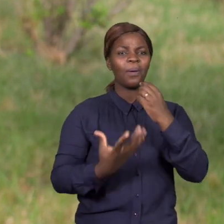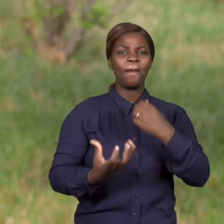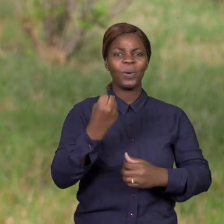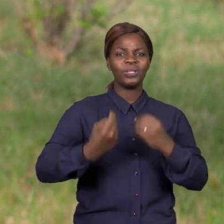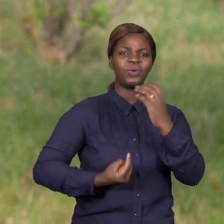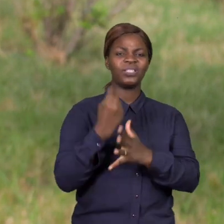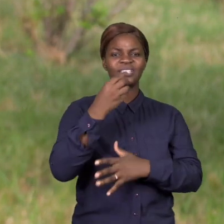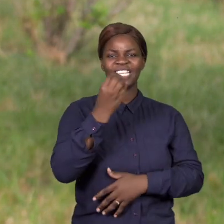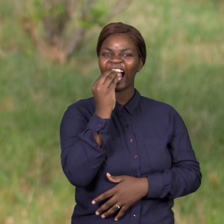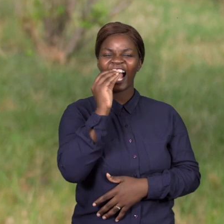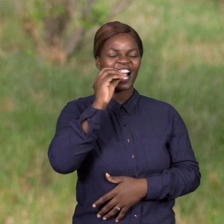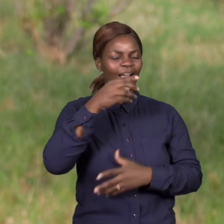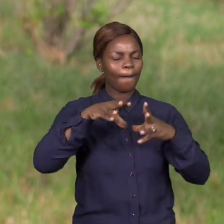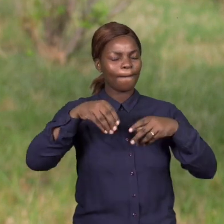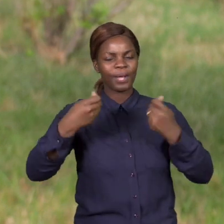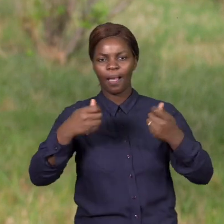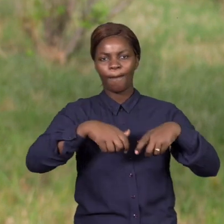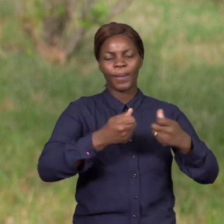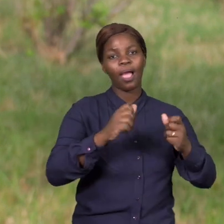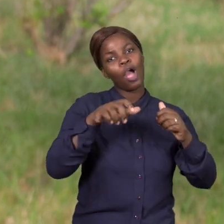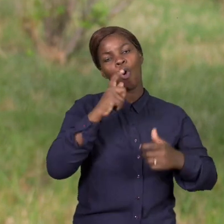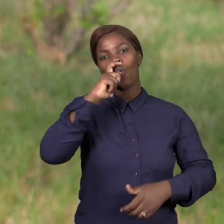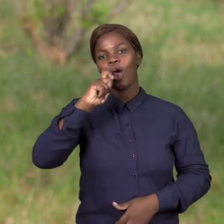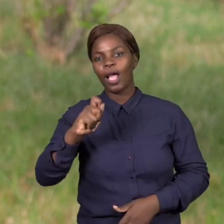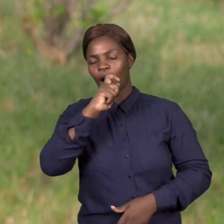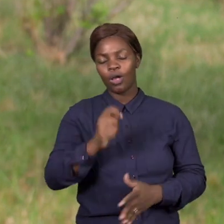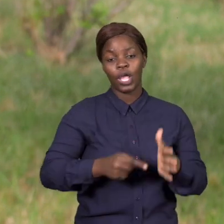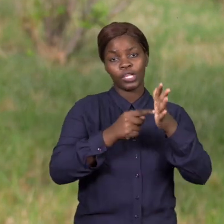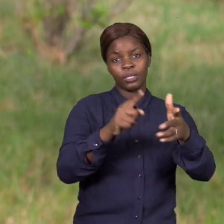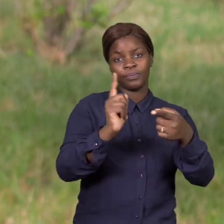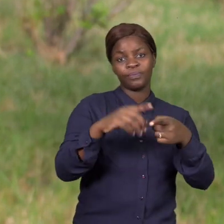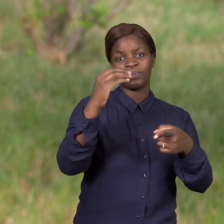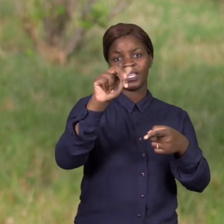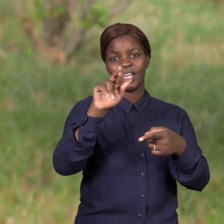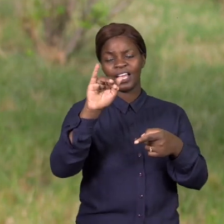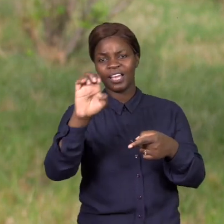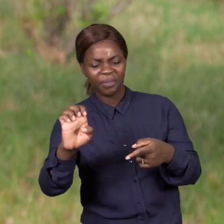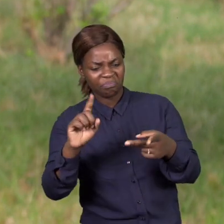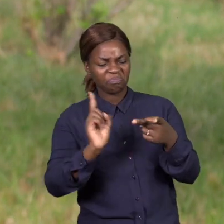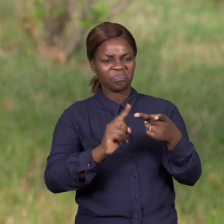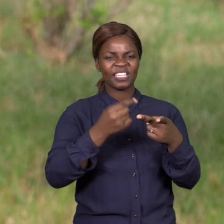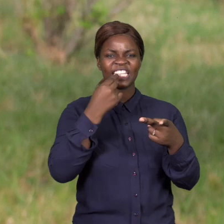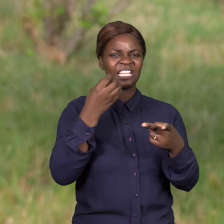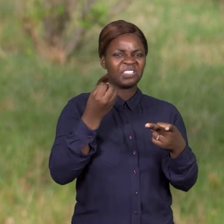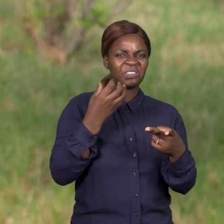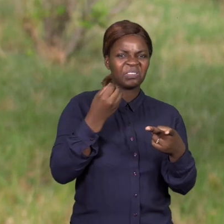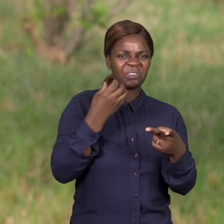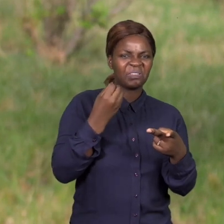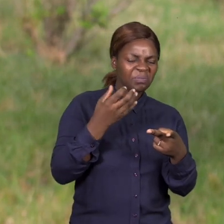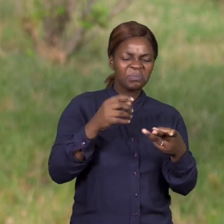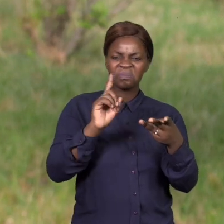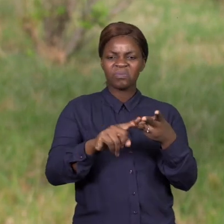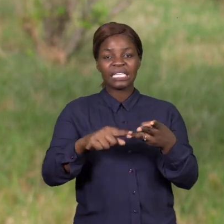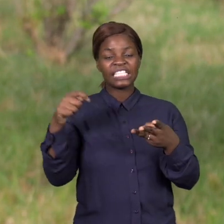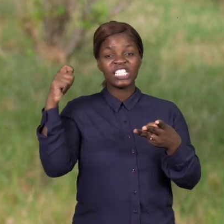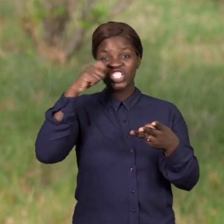perda dentária ao longo da vida. Entre as principais, destacam-se as cáries dentárias, doenças gengivais,